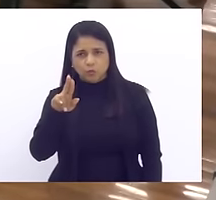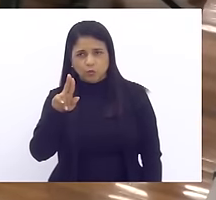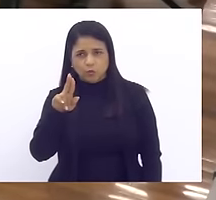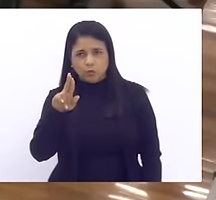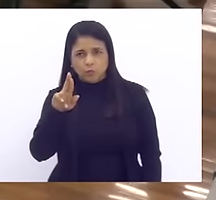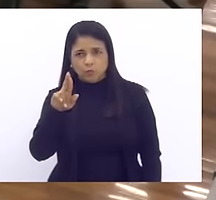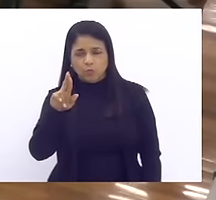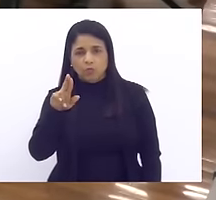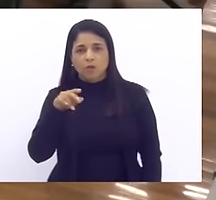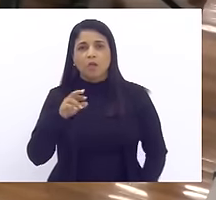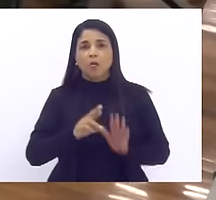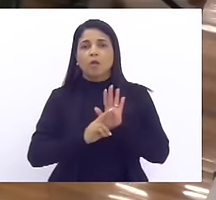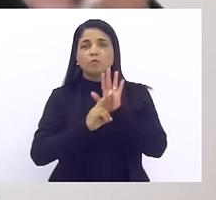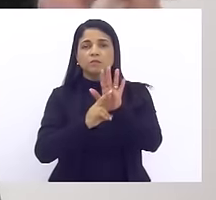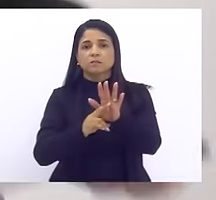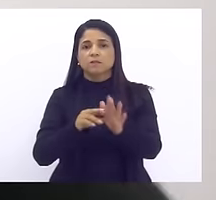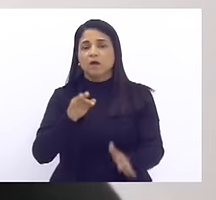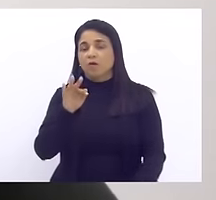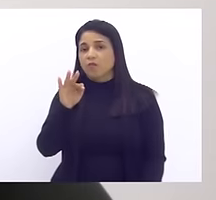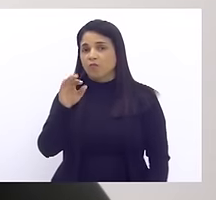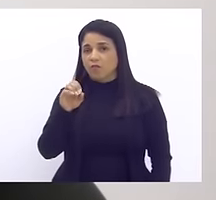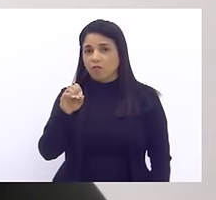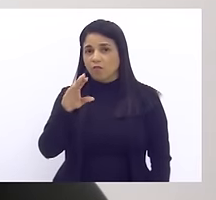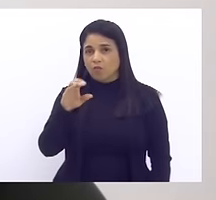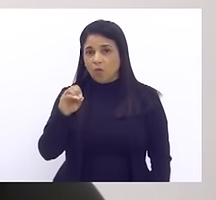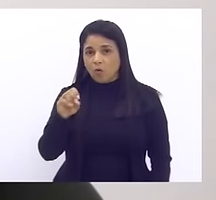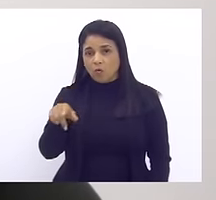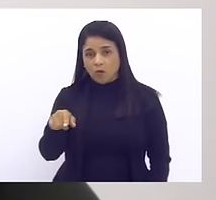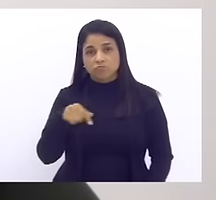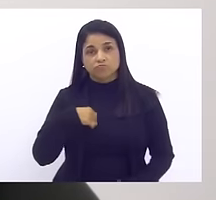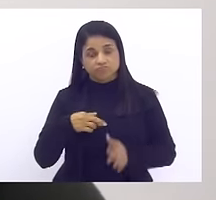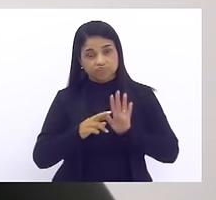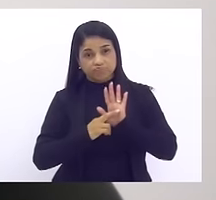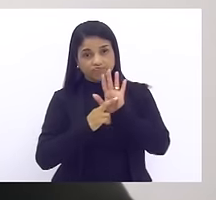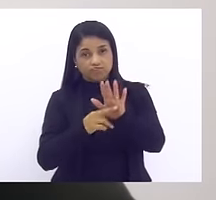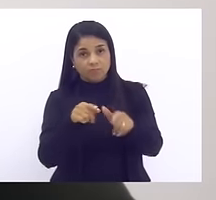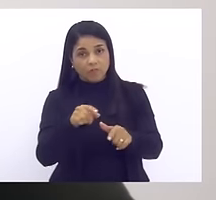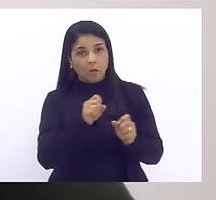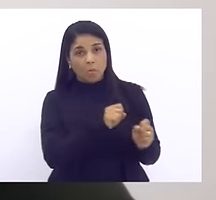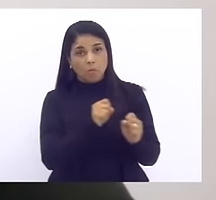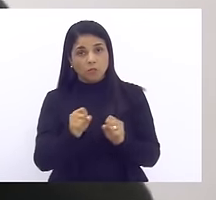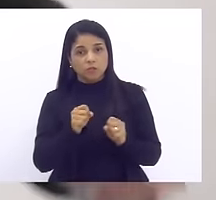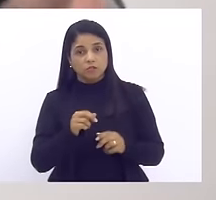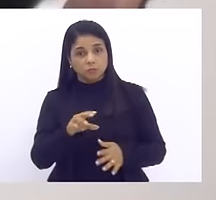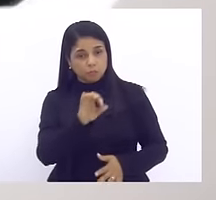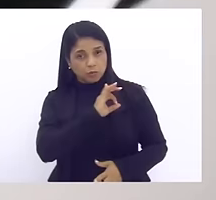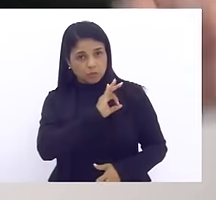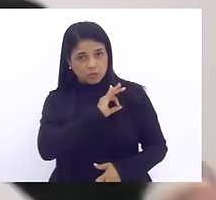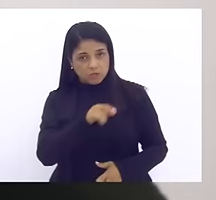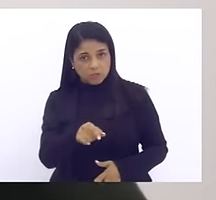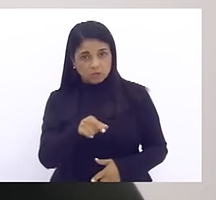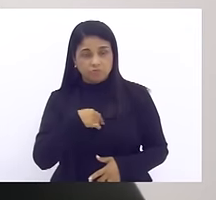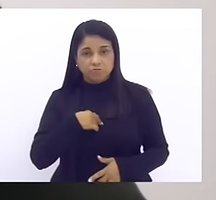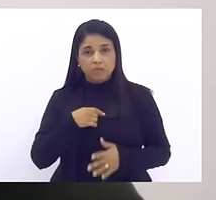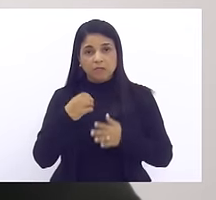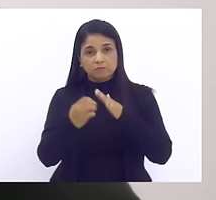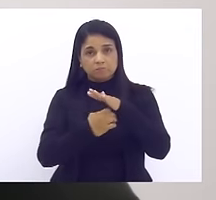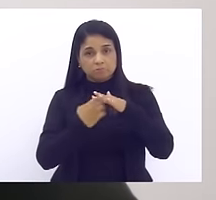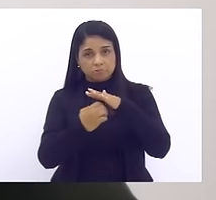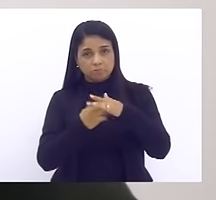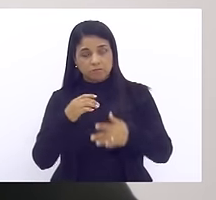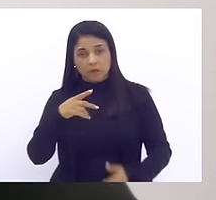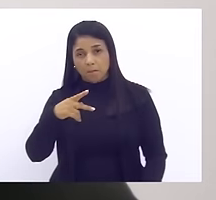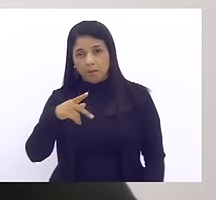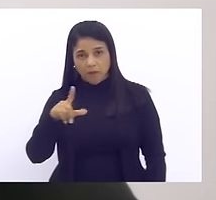representante da foco ele os funcionários dele que a senhora tá delegando poder de polícia que ele presta serviço para a pele a senhora sabia